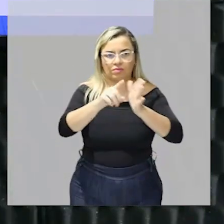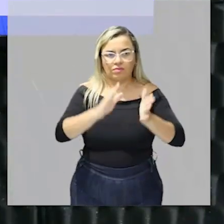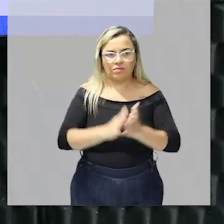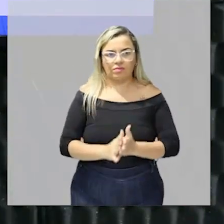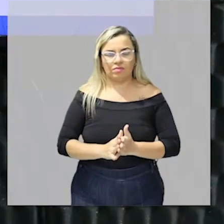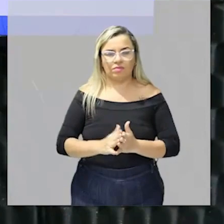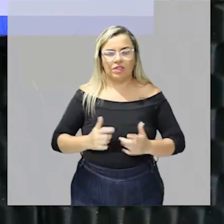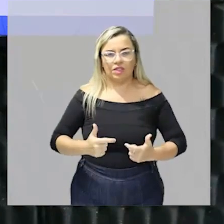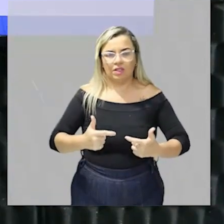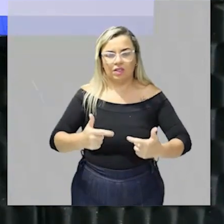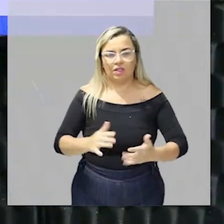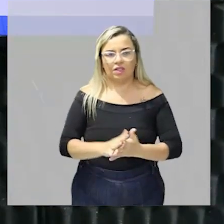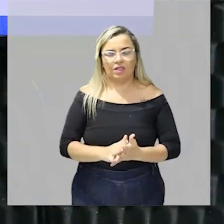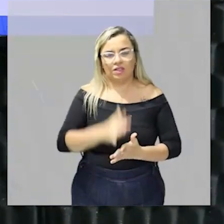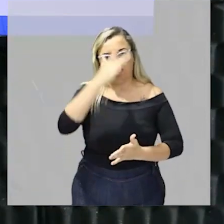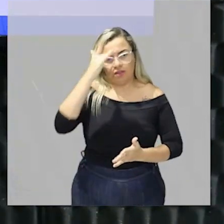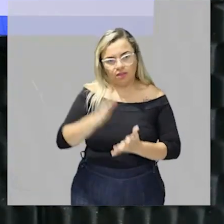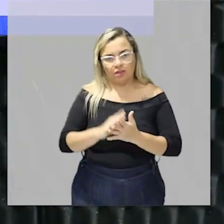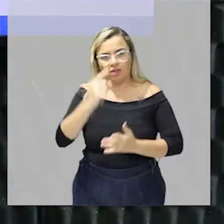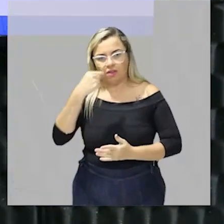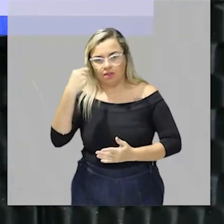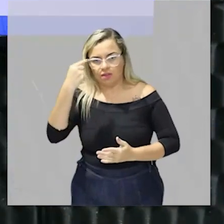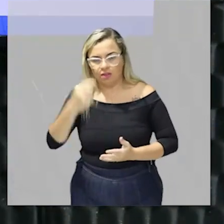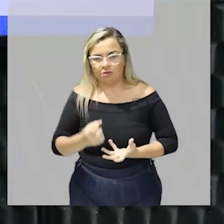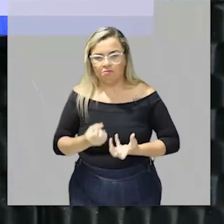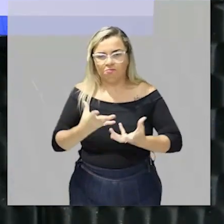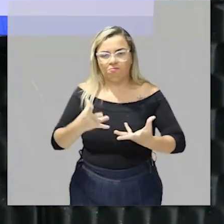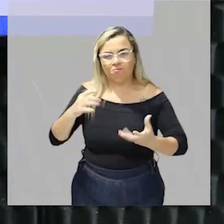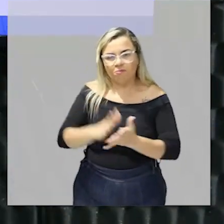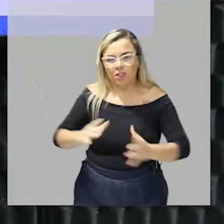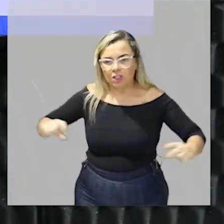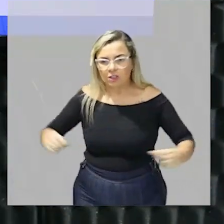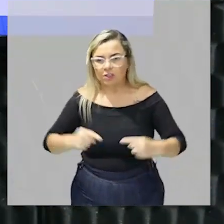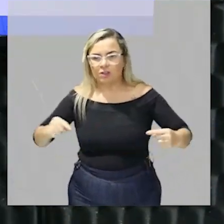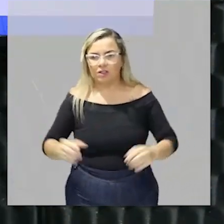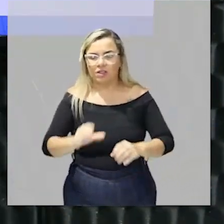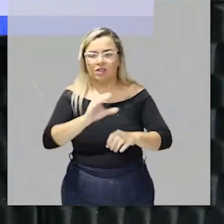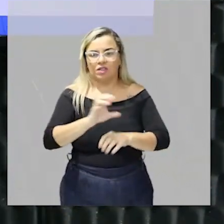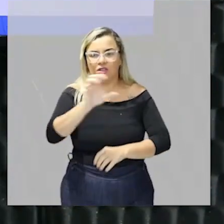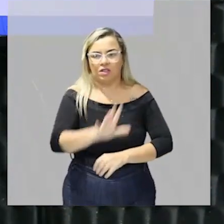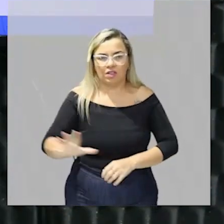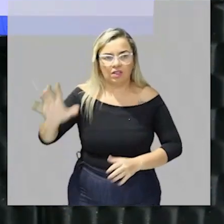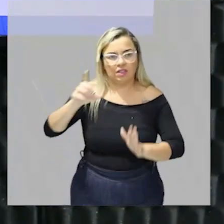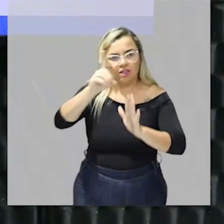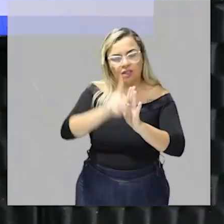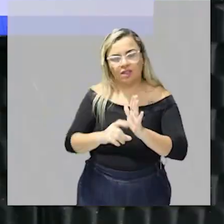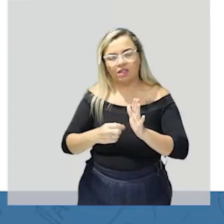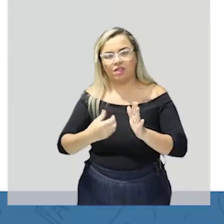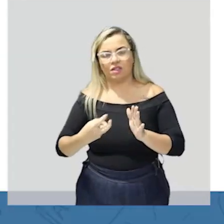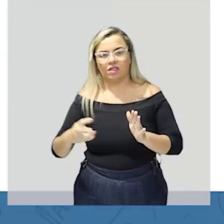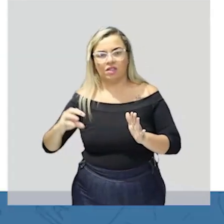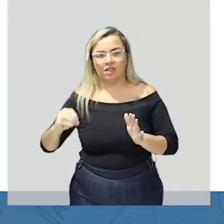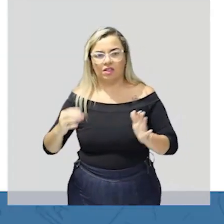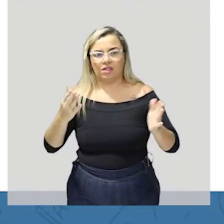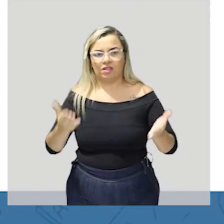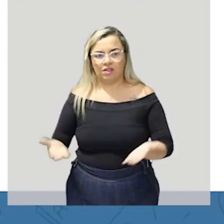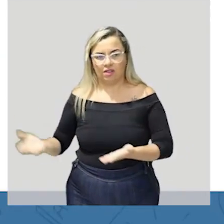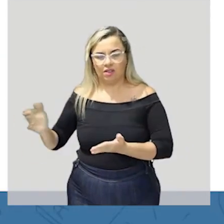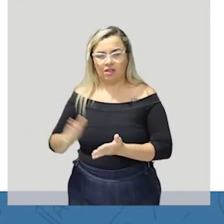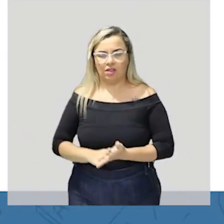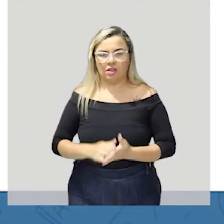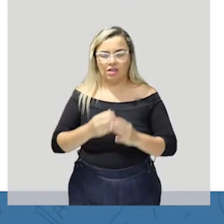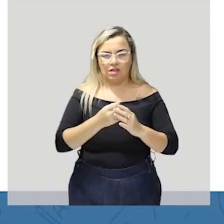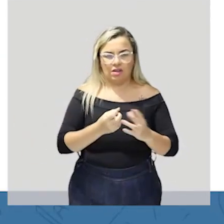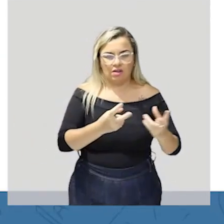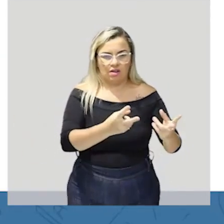em curso na Europa, na década de 1930. A perspectiva política comum que promoveu a